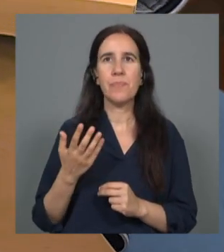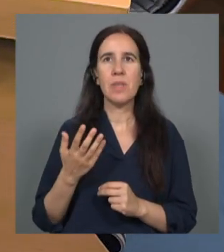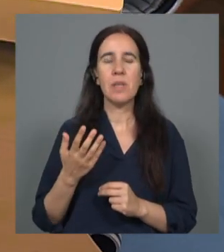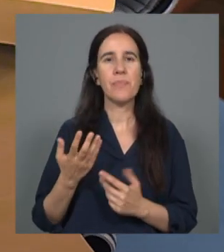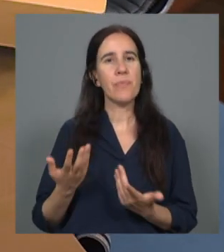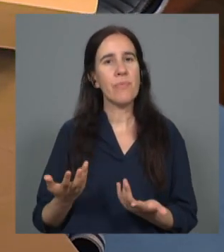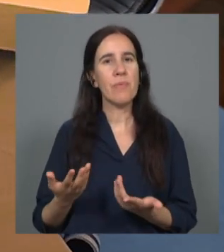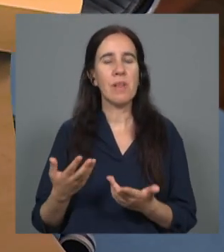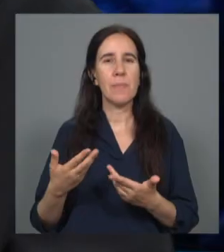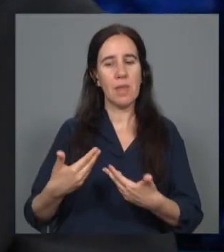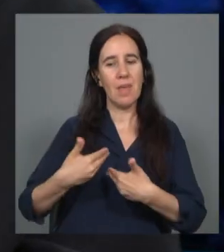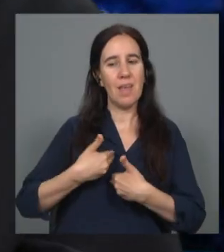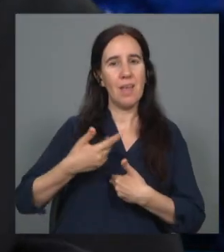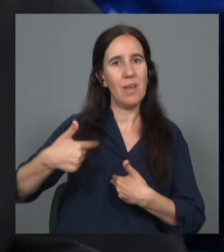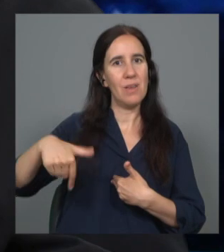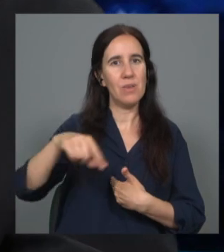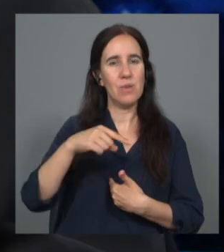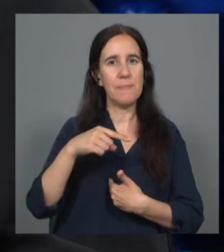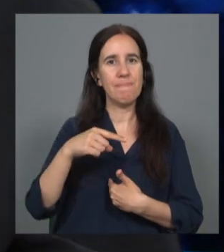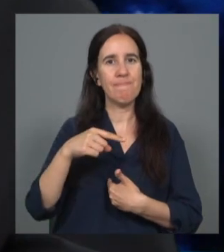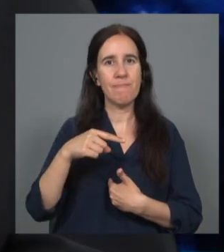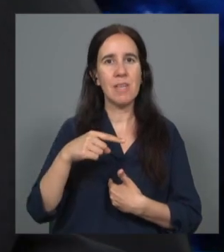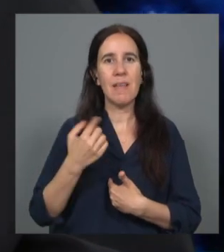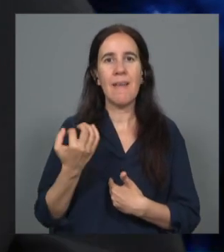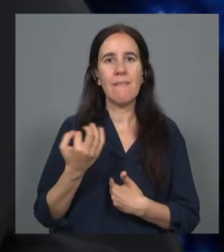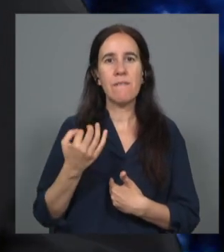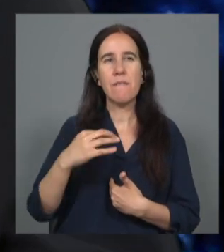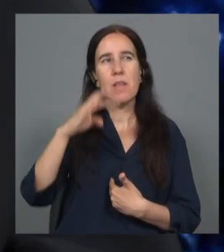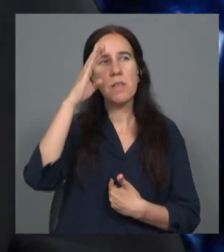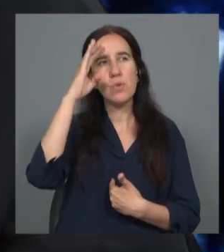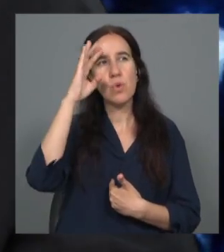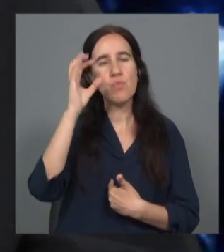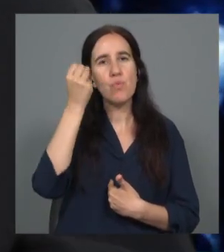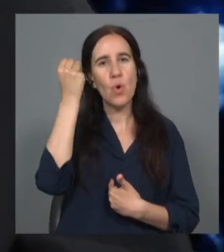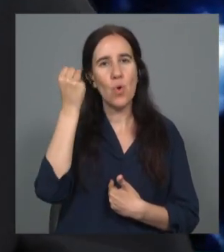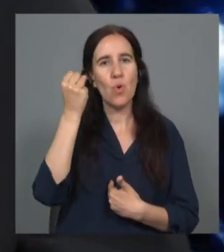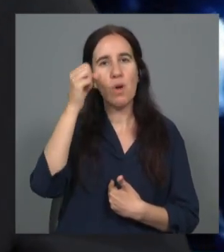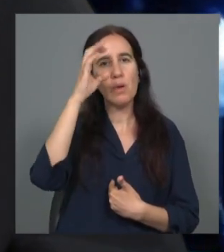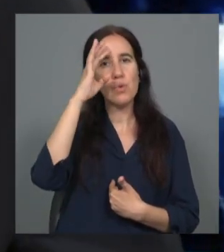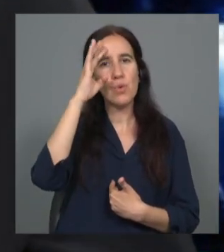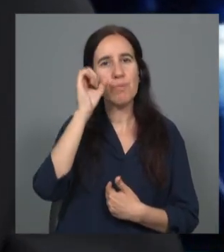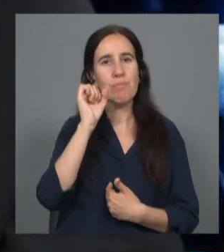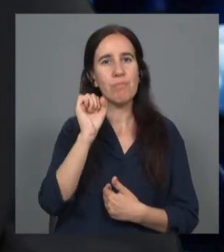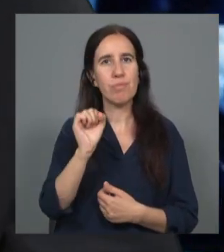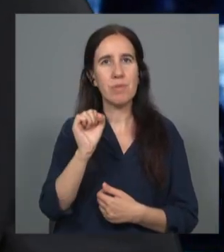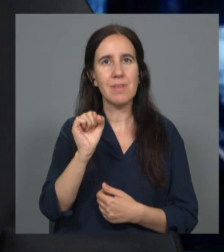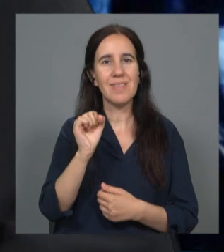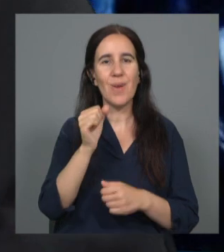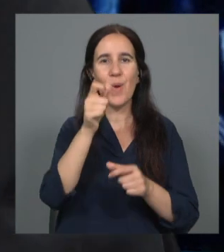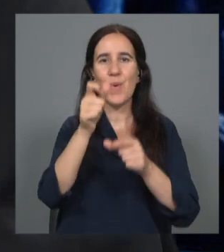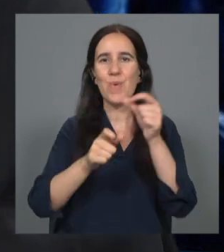que ajudar-nos a realizar aquele sonho que é o sonho de uma